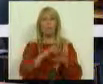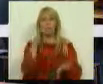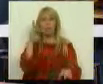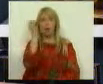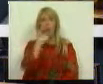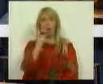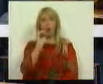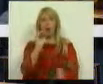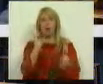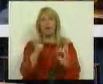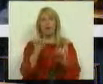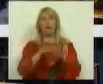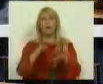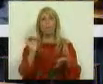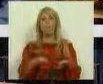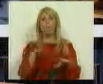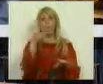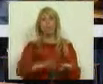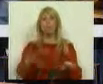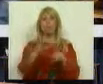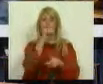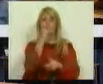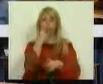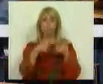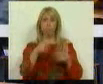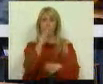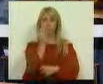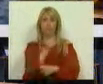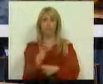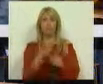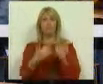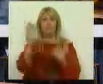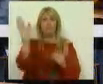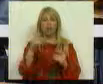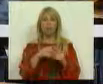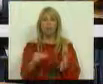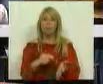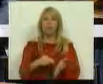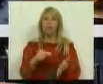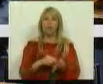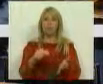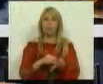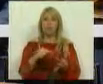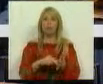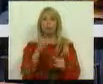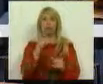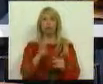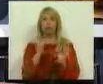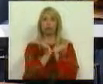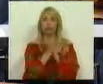dos mais fragilizados que esperam do Estado um retorno positivo e em tempo adequado do período em que contribuíram para o Sistema de Segurança